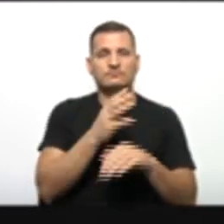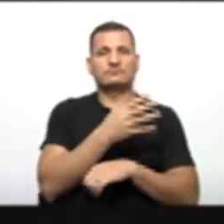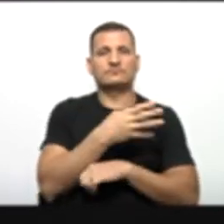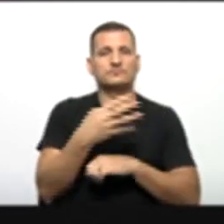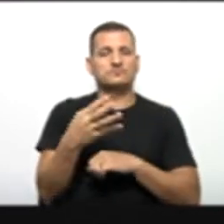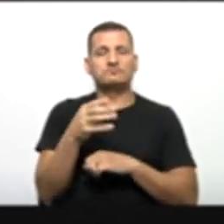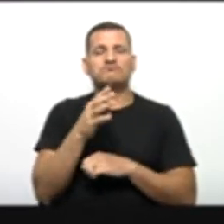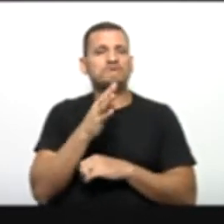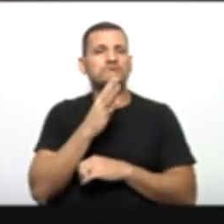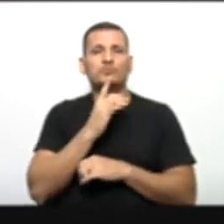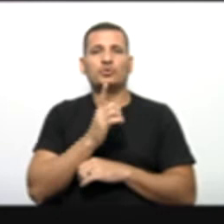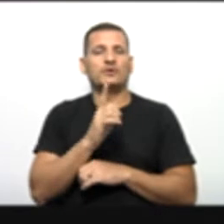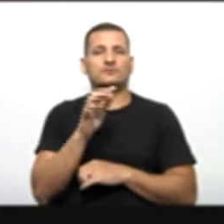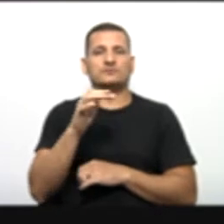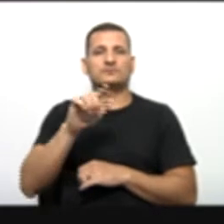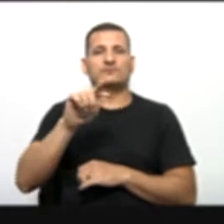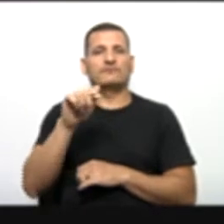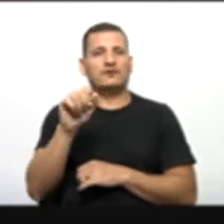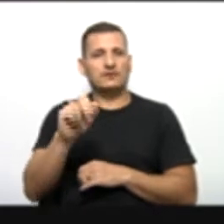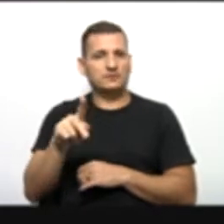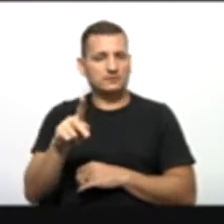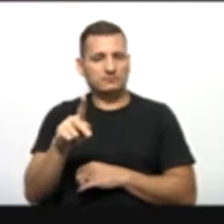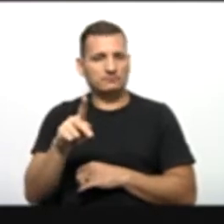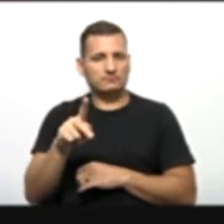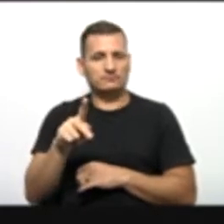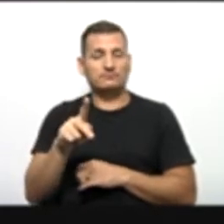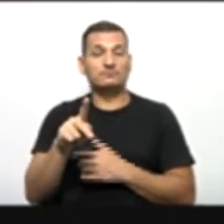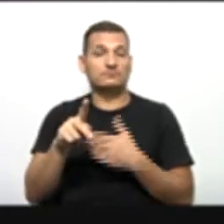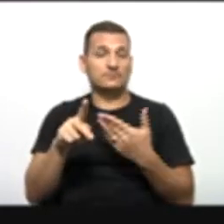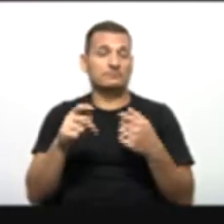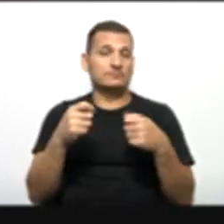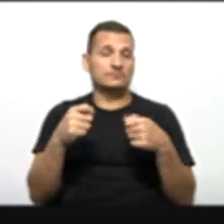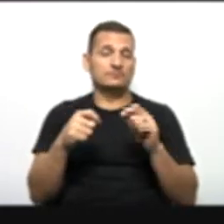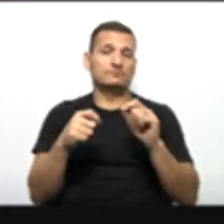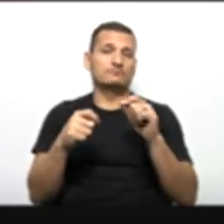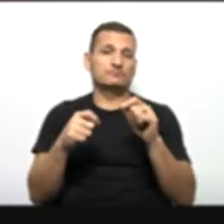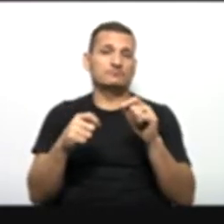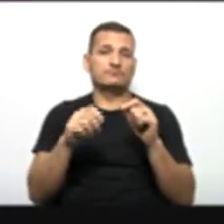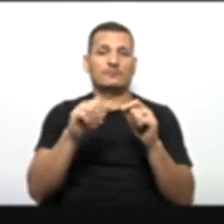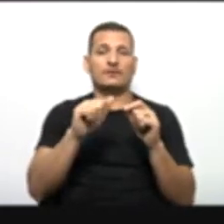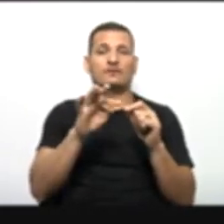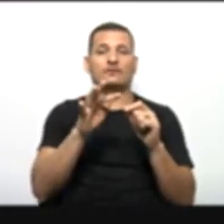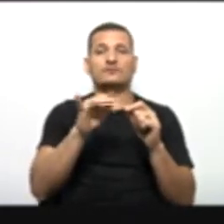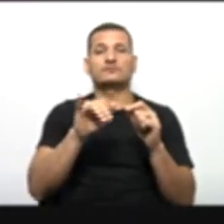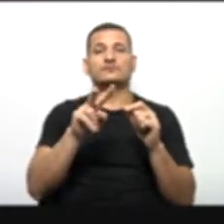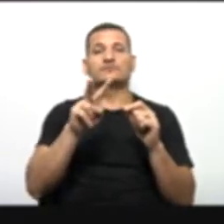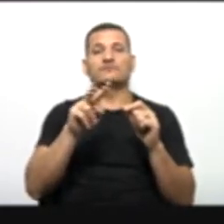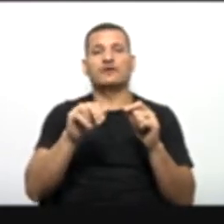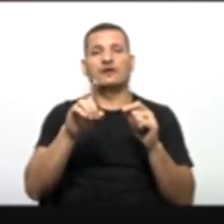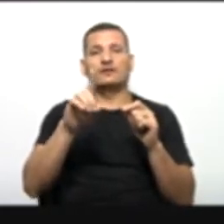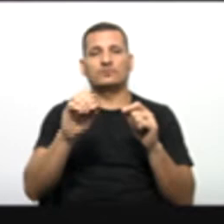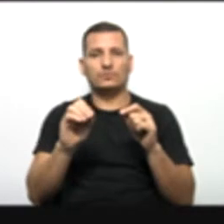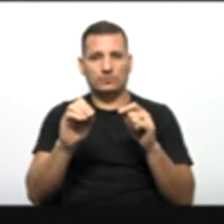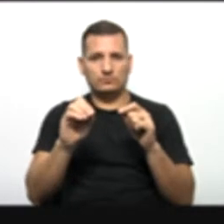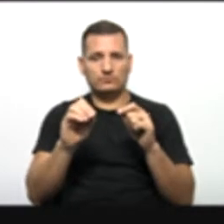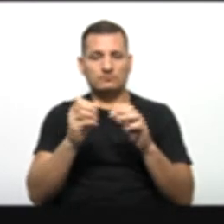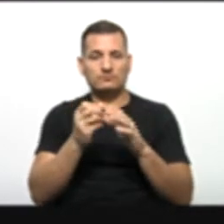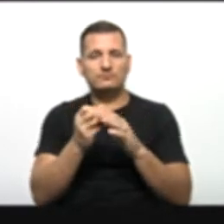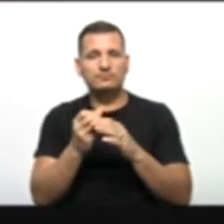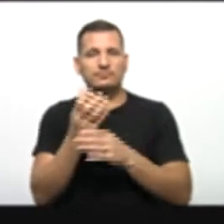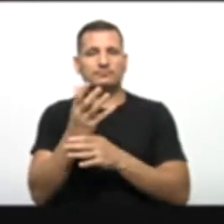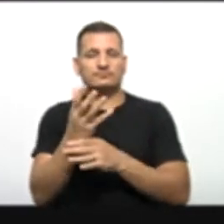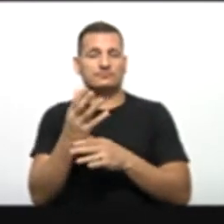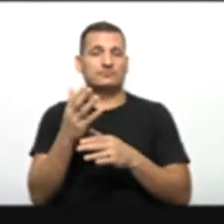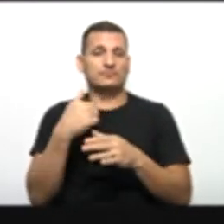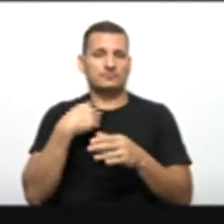reconhece que o flash está funcionando então ele precisa ser ativado ativado que é o que eu vou fazer agora que